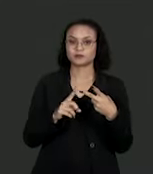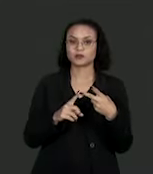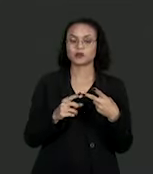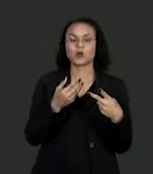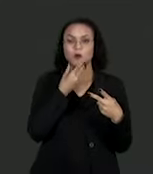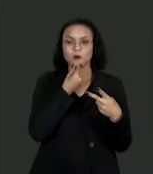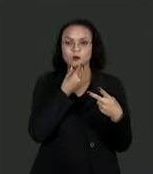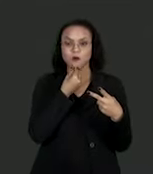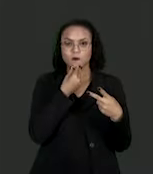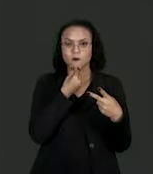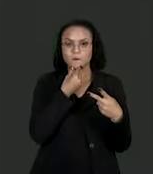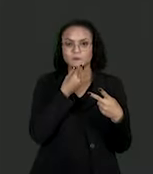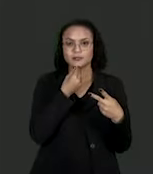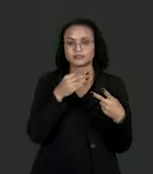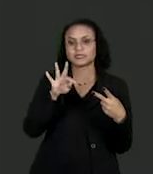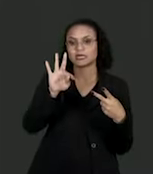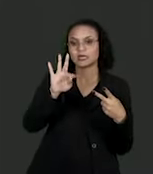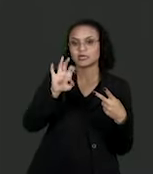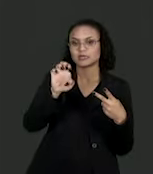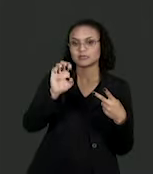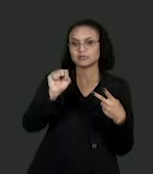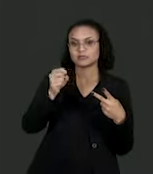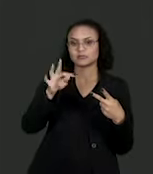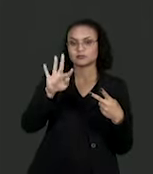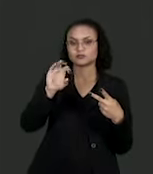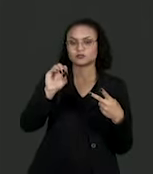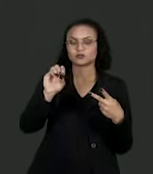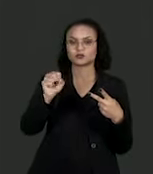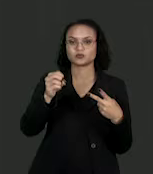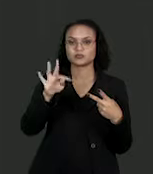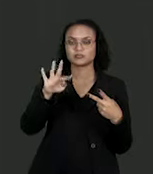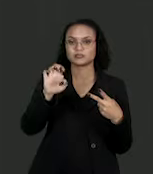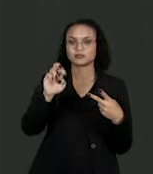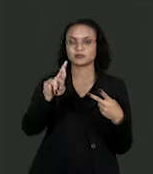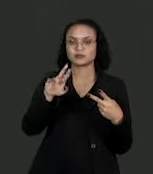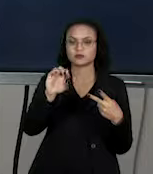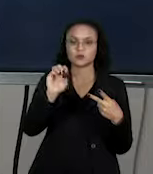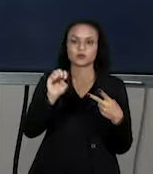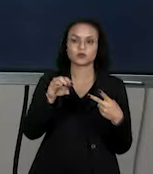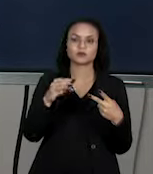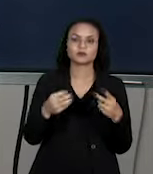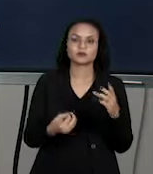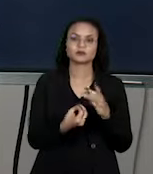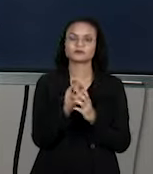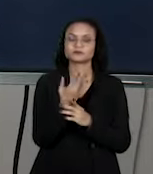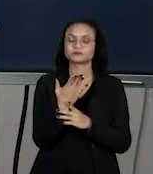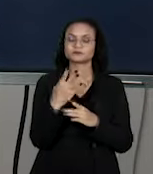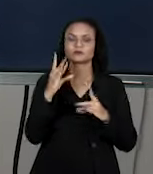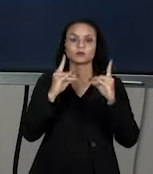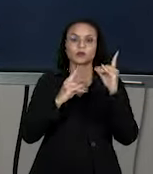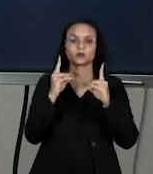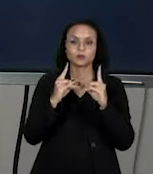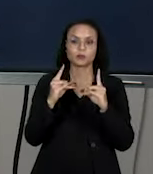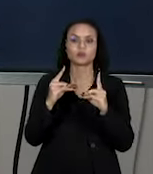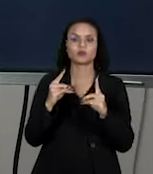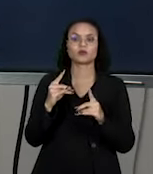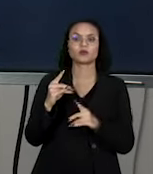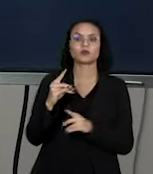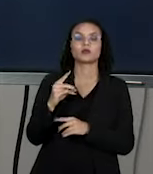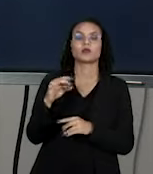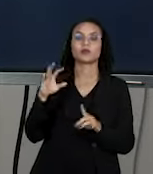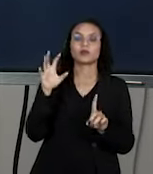irá trazer as características sexuais masculinas, né? Engrossamento da voz,